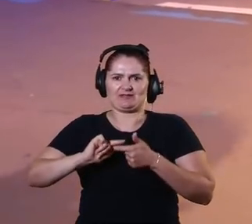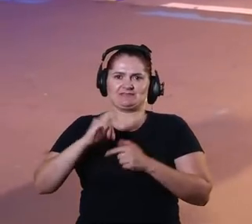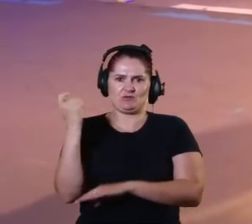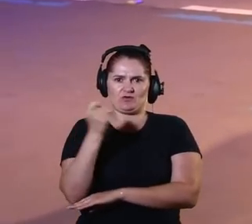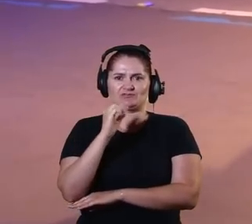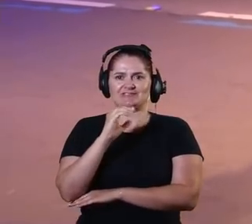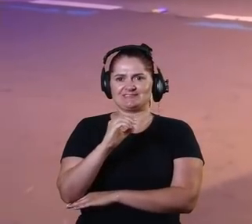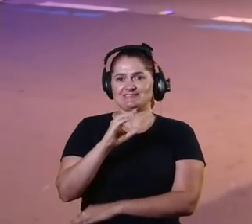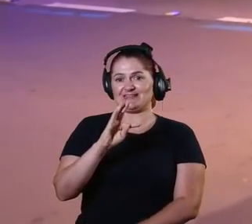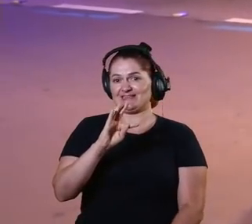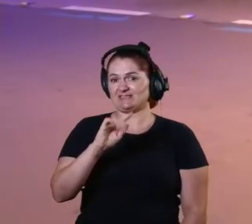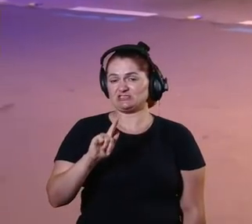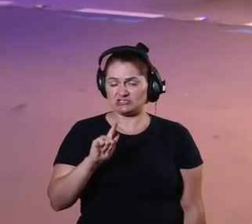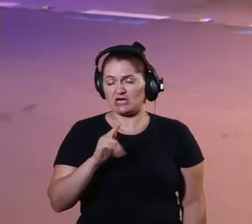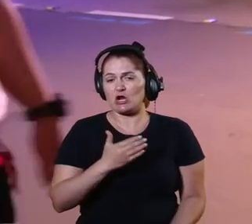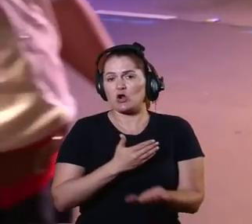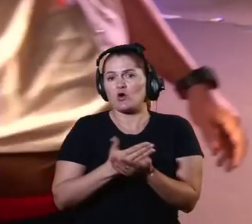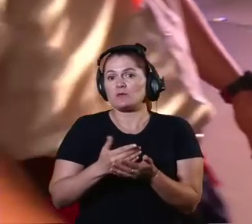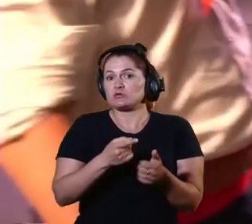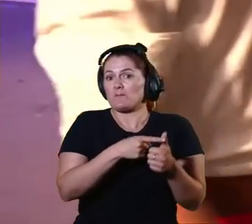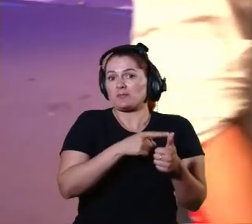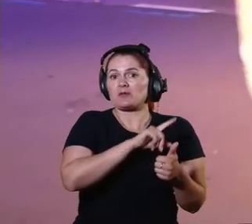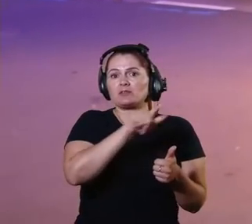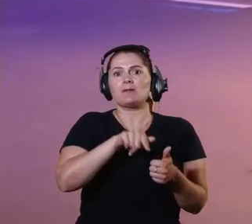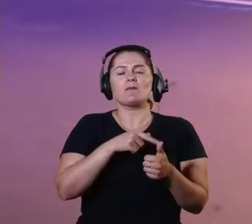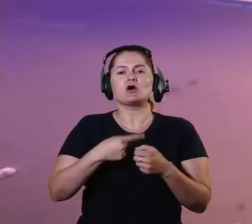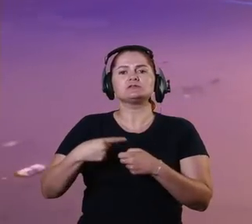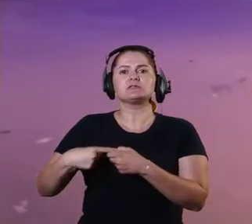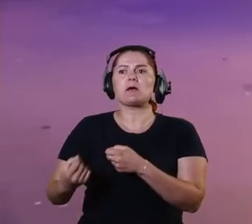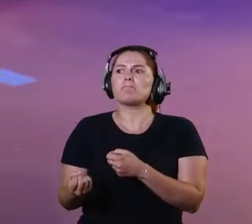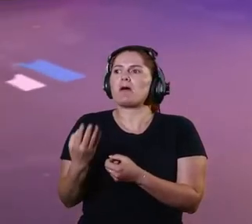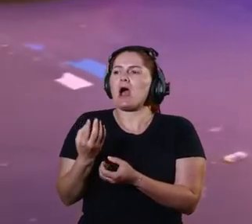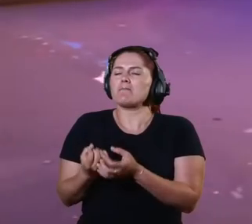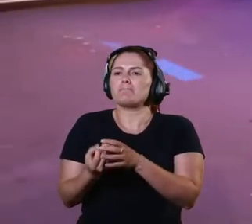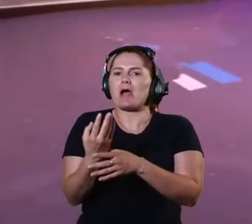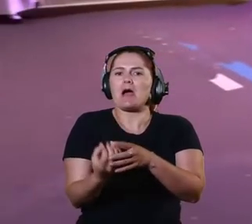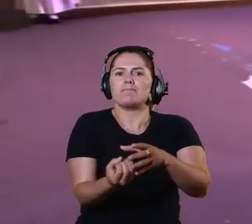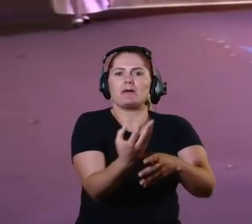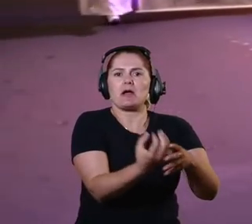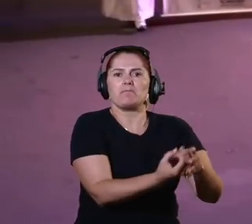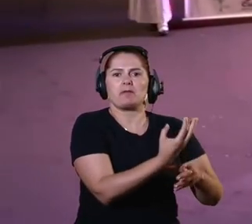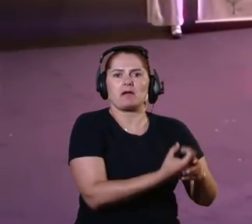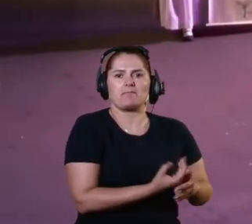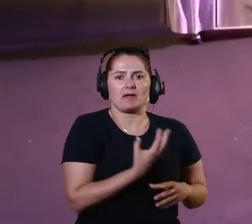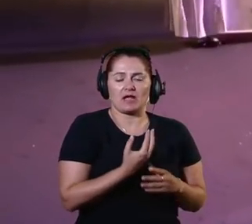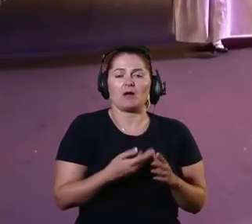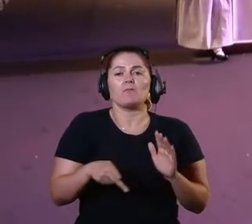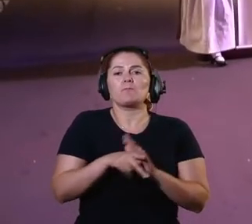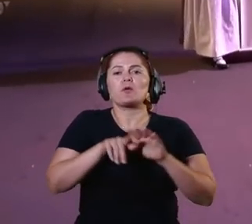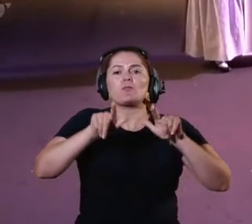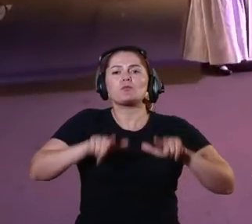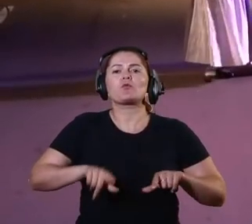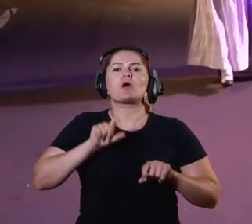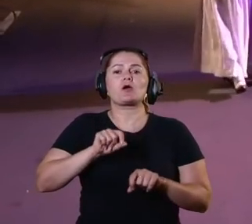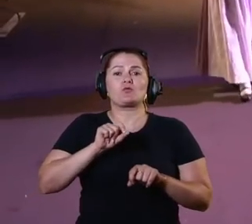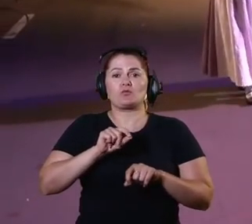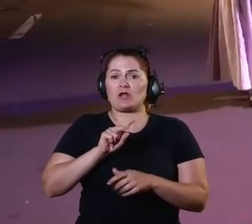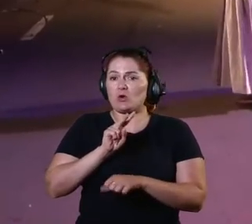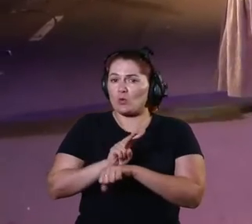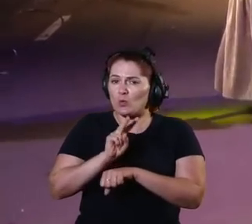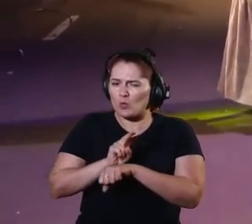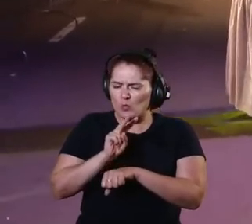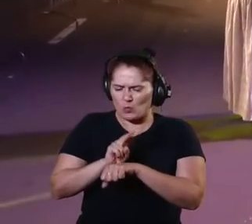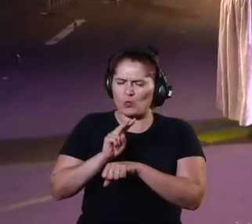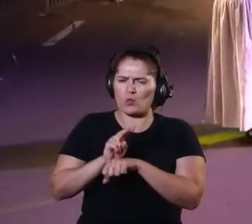Sul, começaram a proliferar espaço para que se preserve a cultura, a tradição do Rio Grande. E é muito bonito ver um